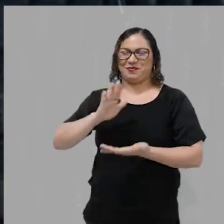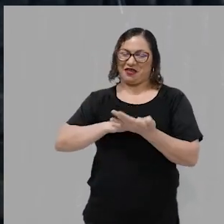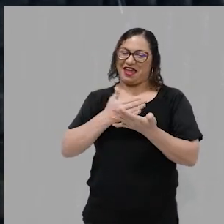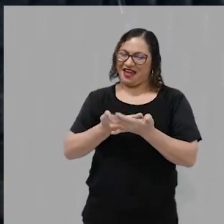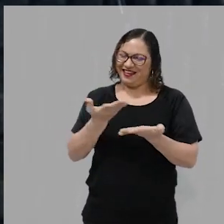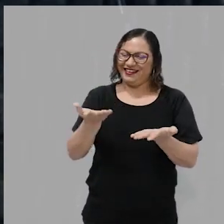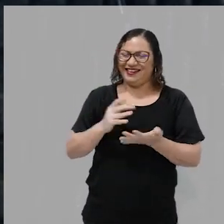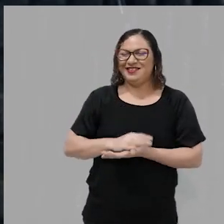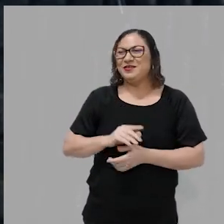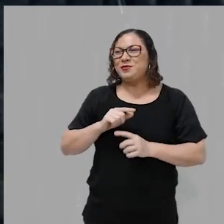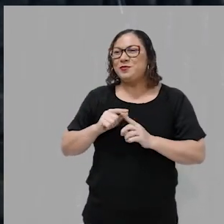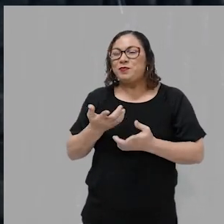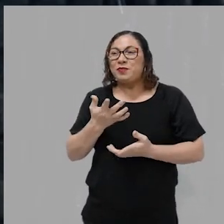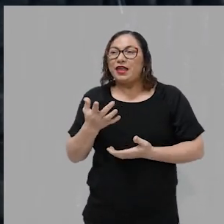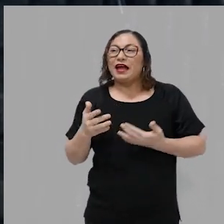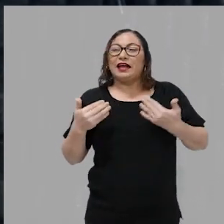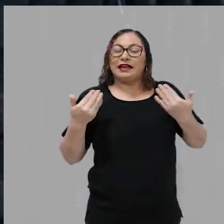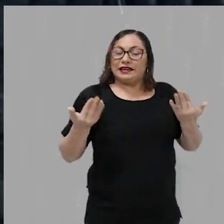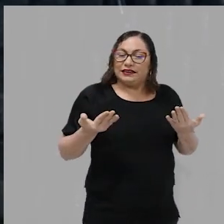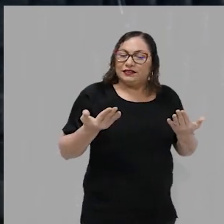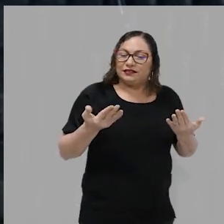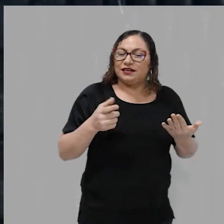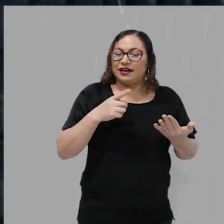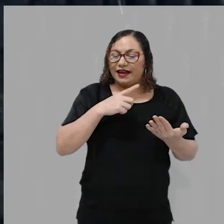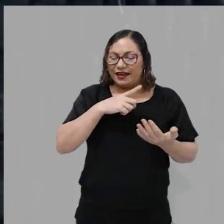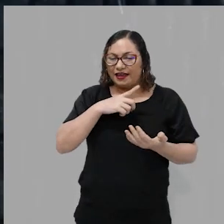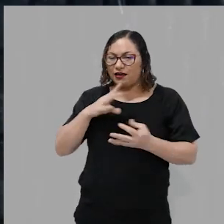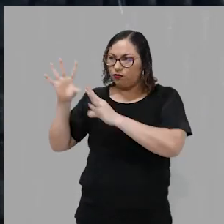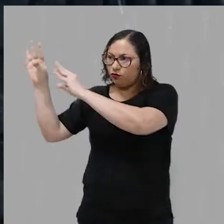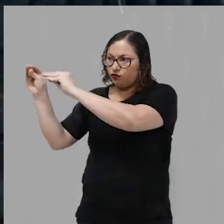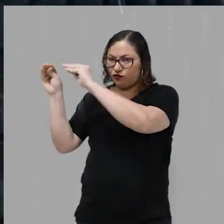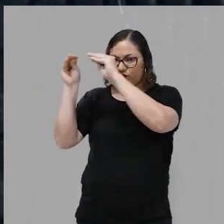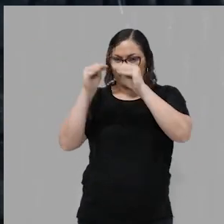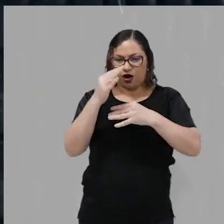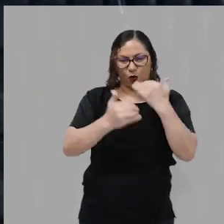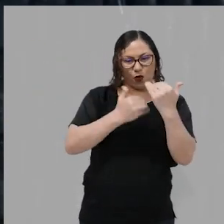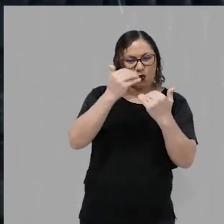intérprete, olha aí. Que trouxe esse processo cultural da Europa para